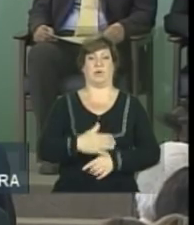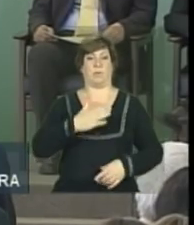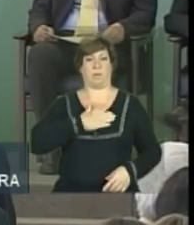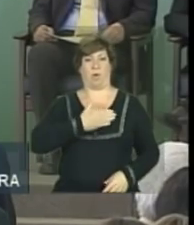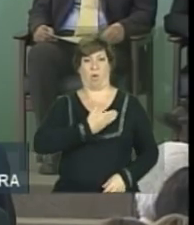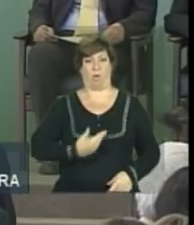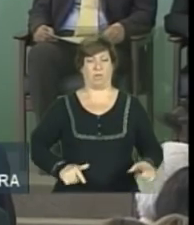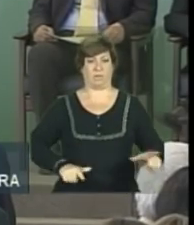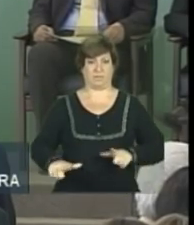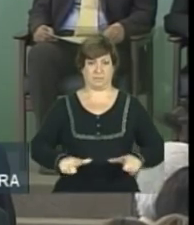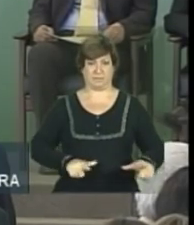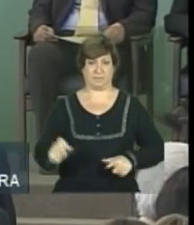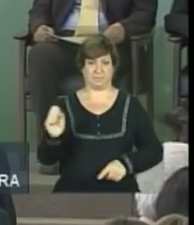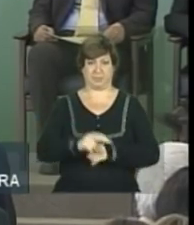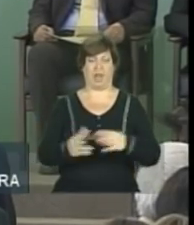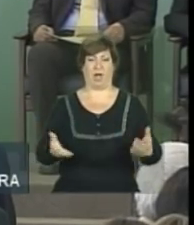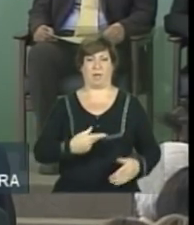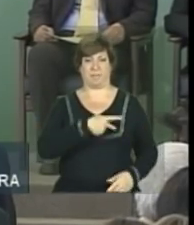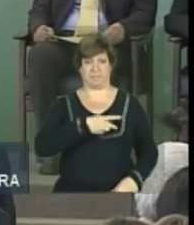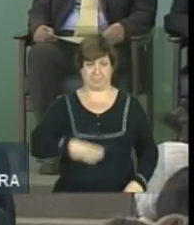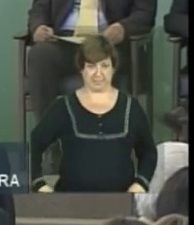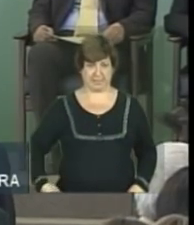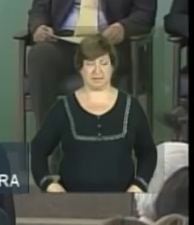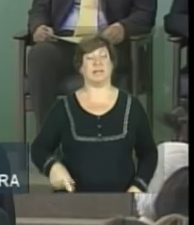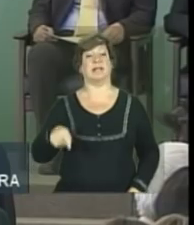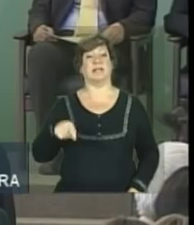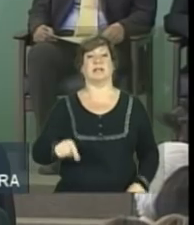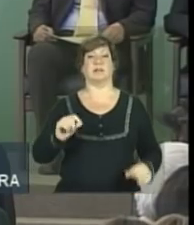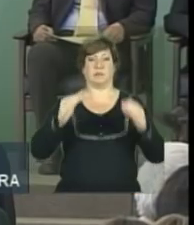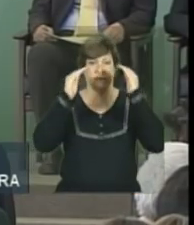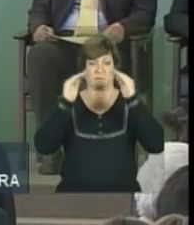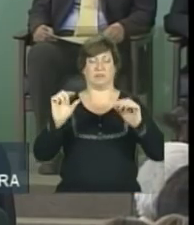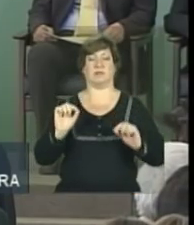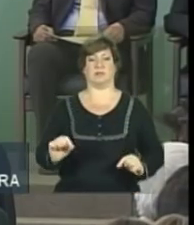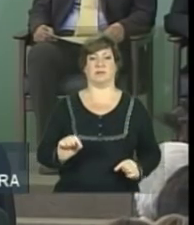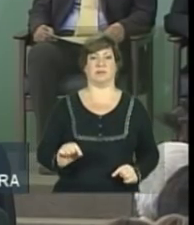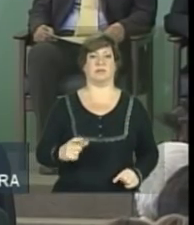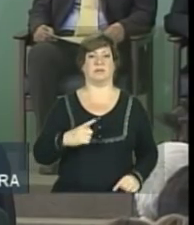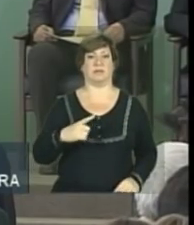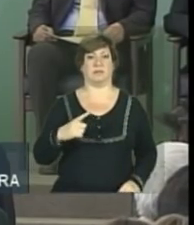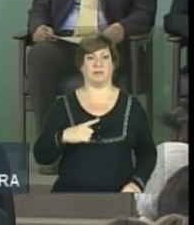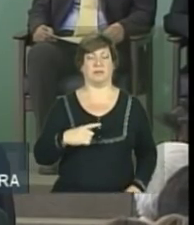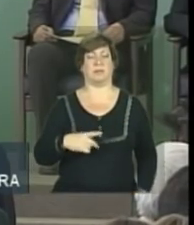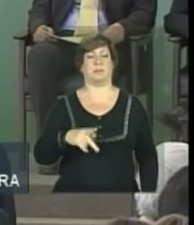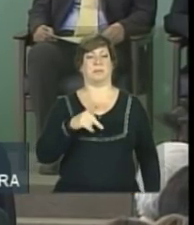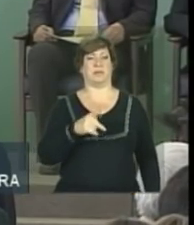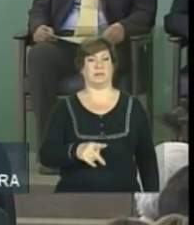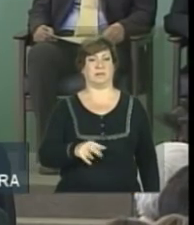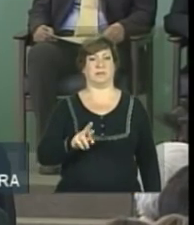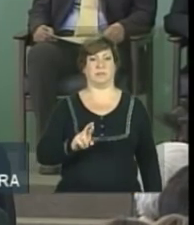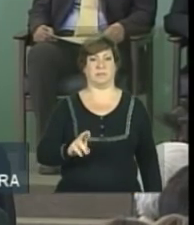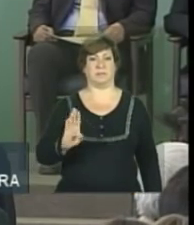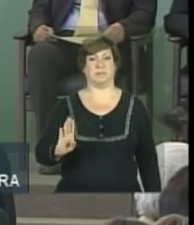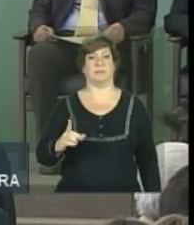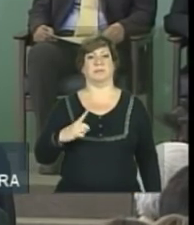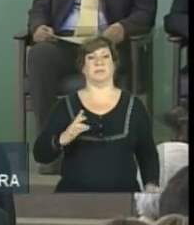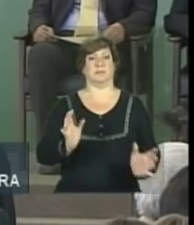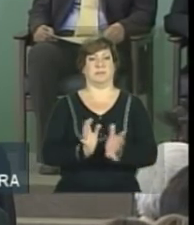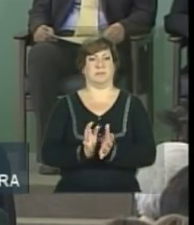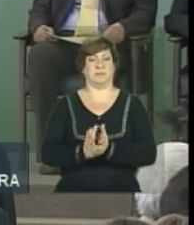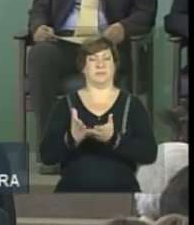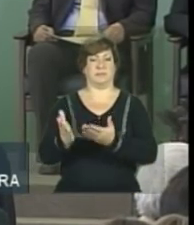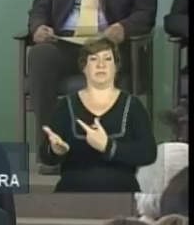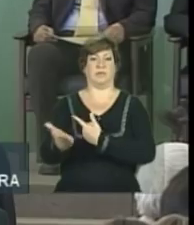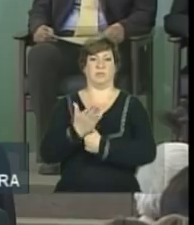significa o reconhecimento do papel do Partido Republicano Brasileiro nesta grande coalizão que nos